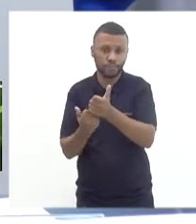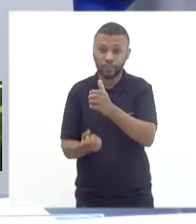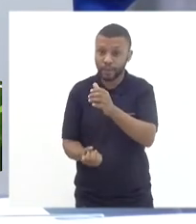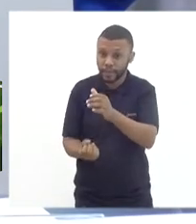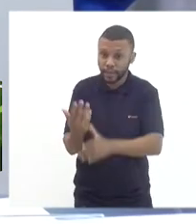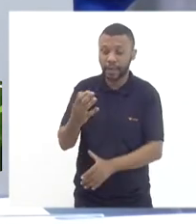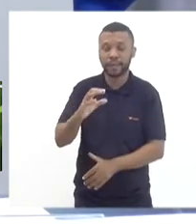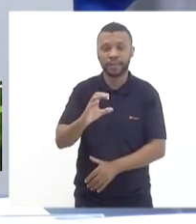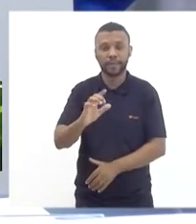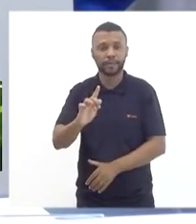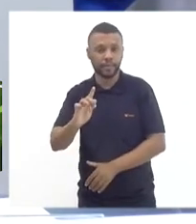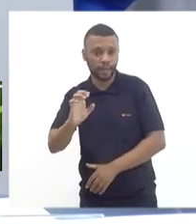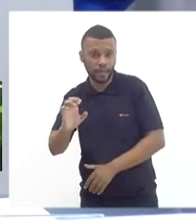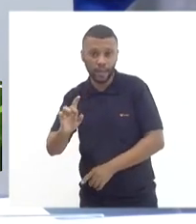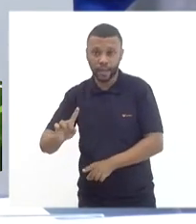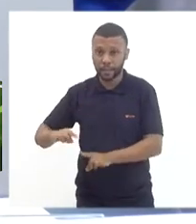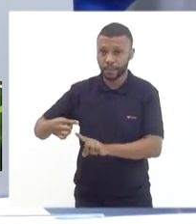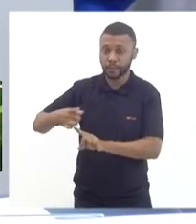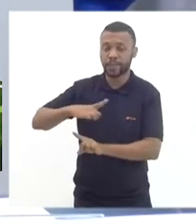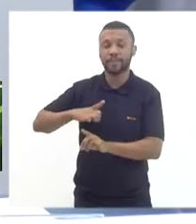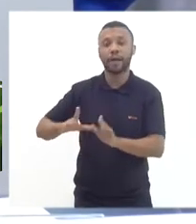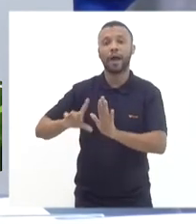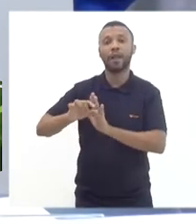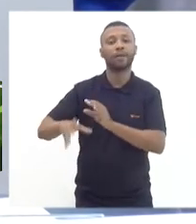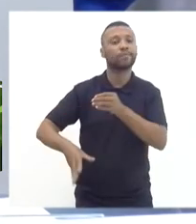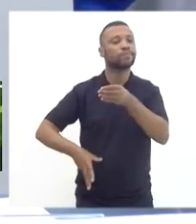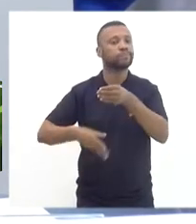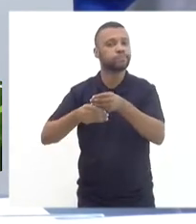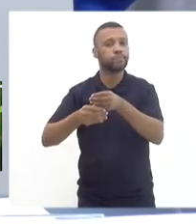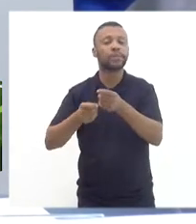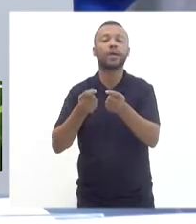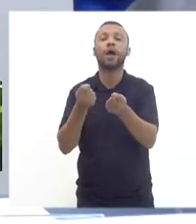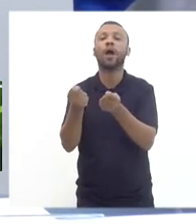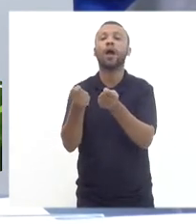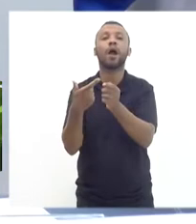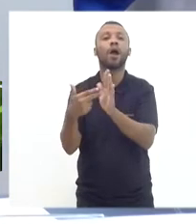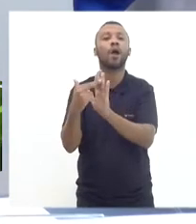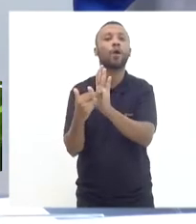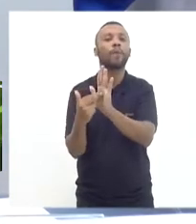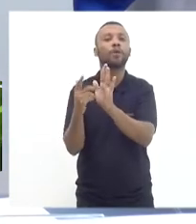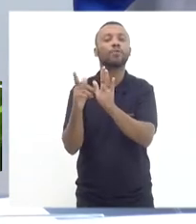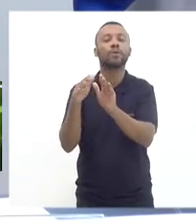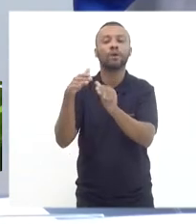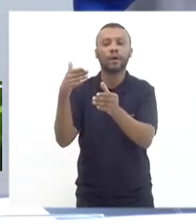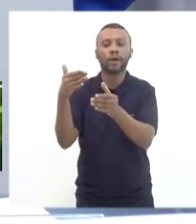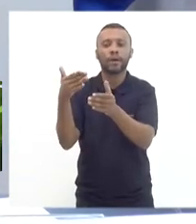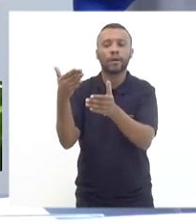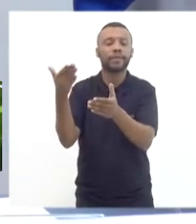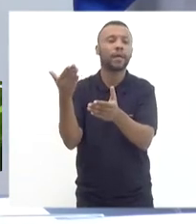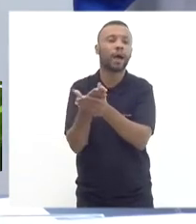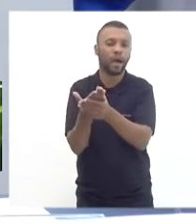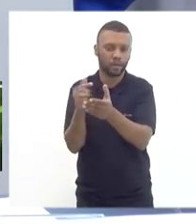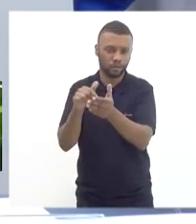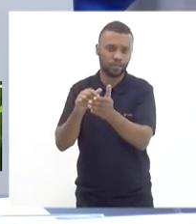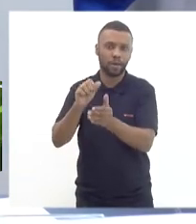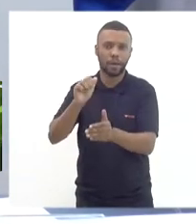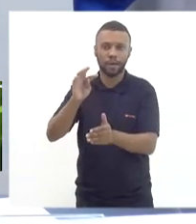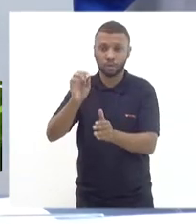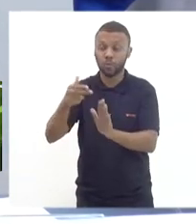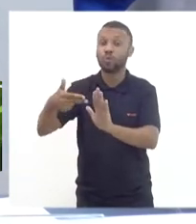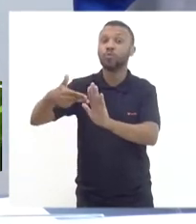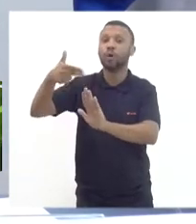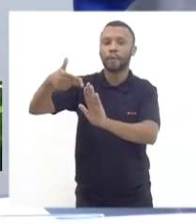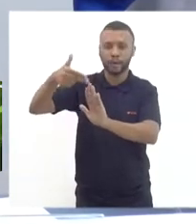e depois pela lei complementar que regulamentou esse ato. E aí, só para o